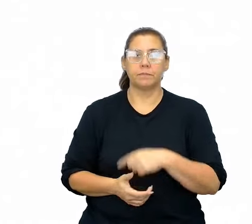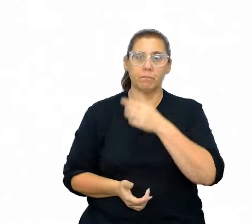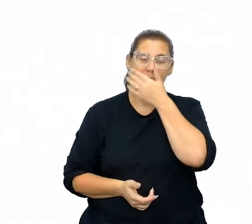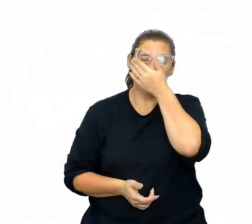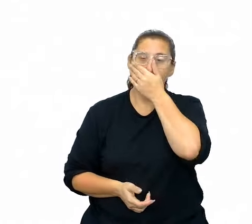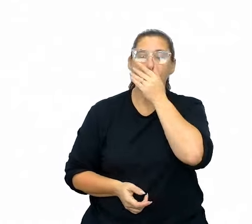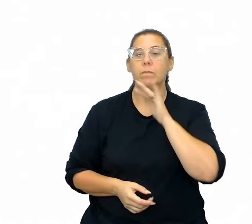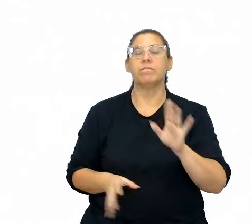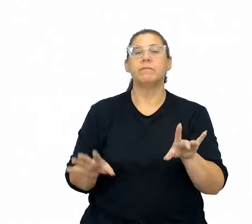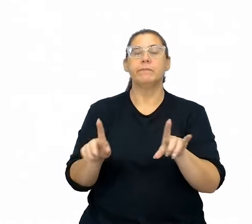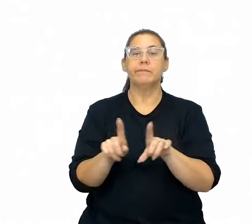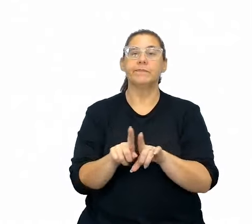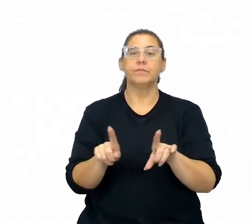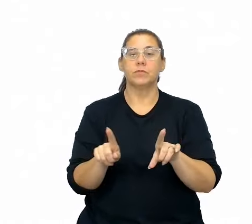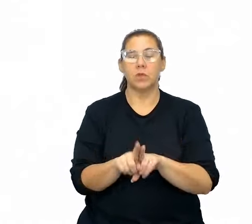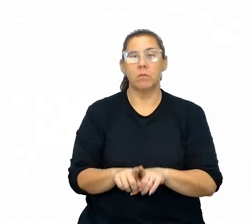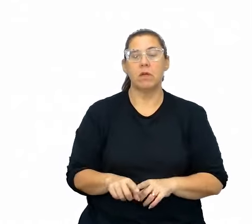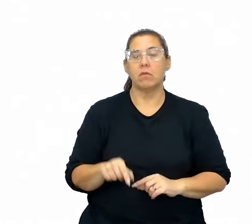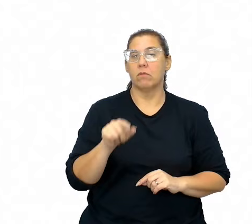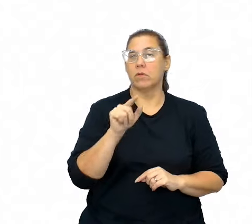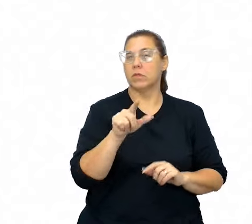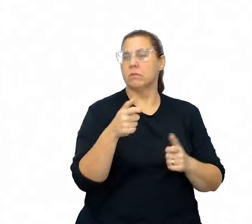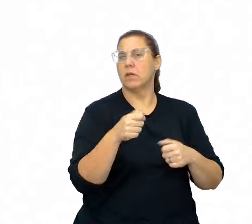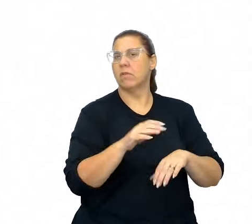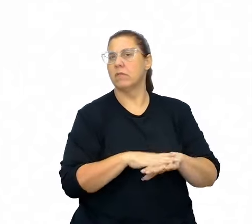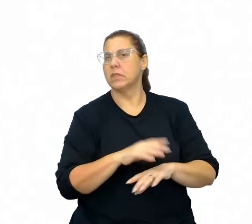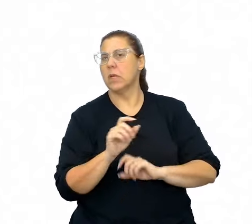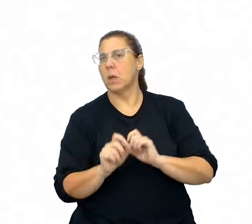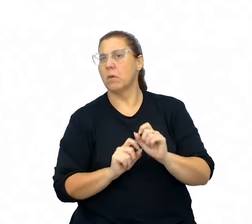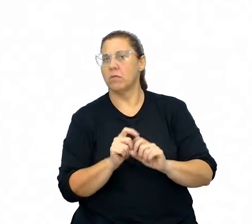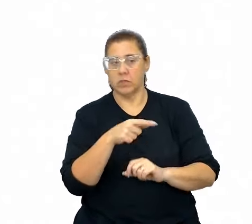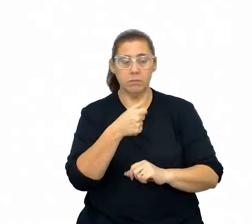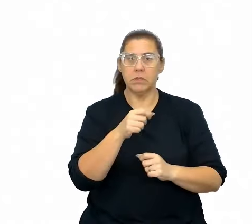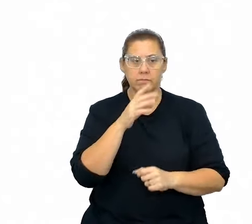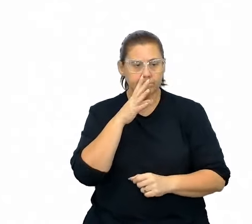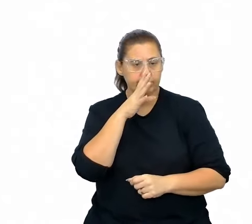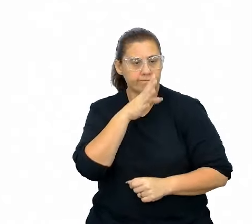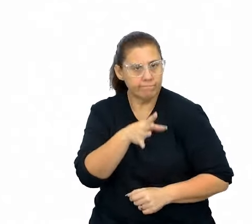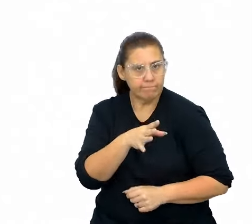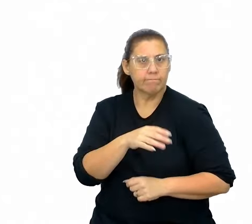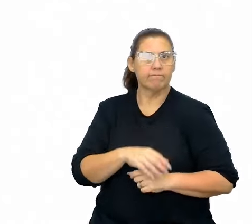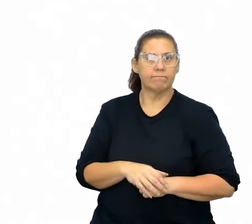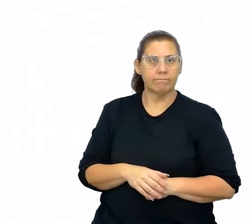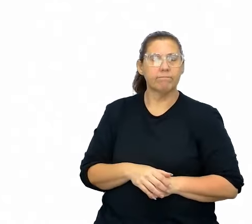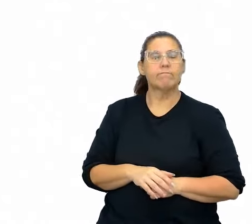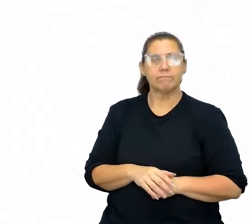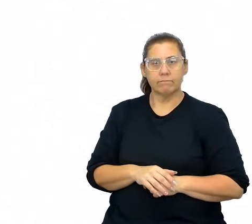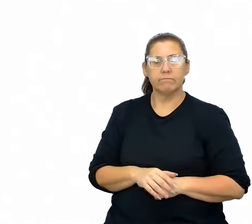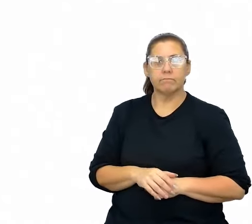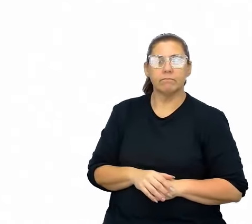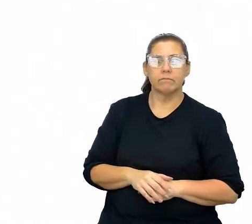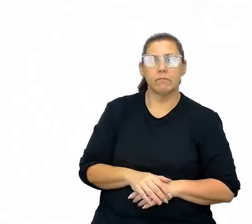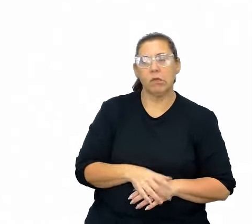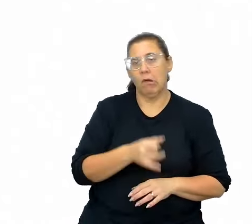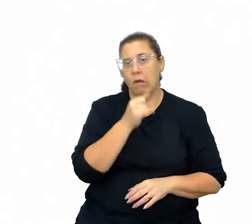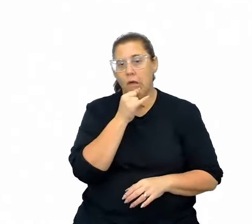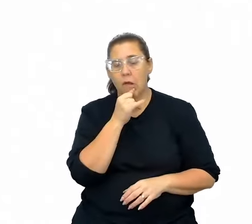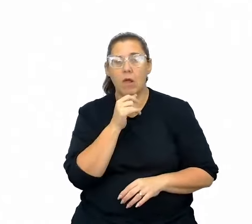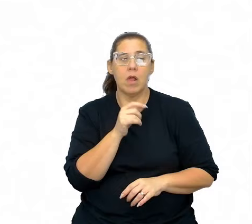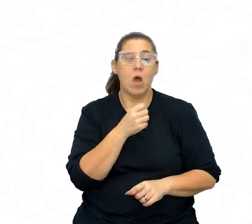professora. E também vocês deverão fazer o quê? As intervenções nesse momento, né?